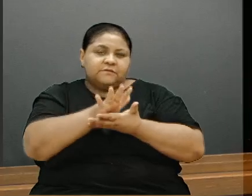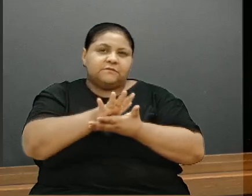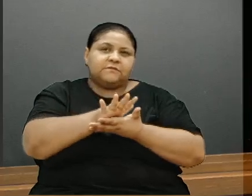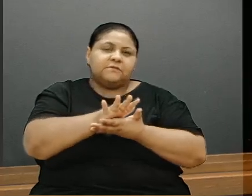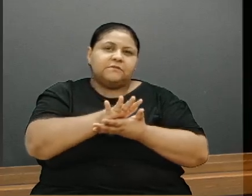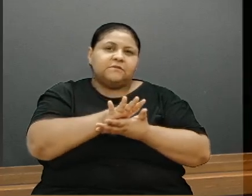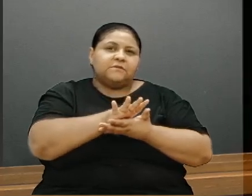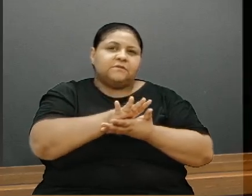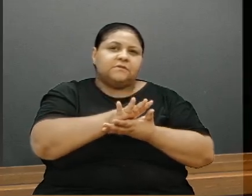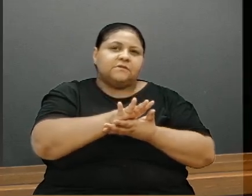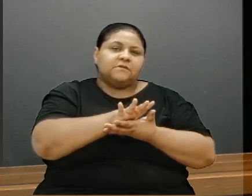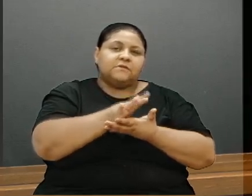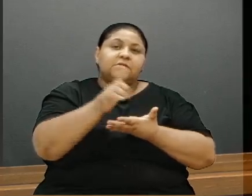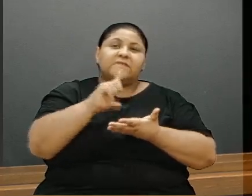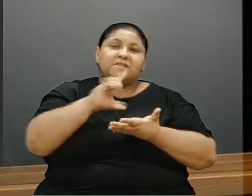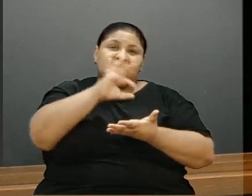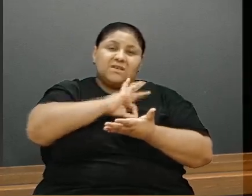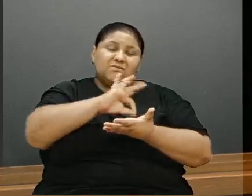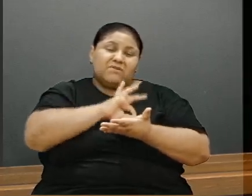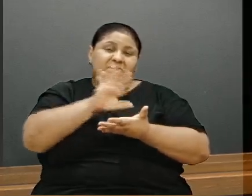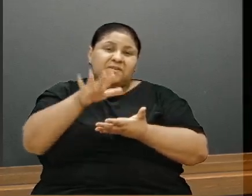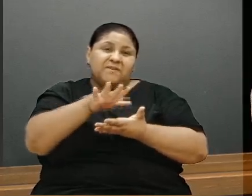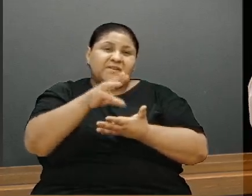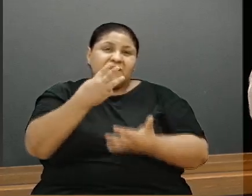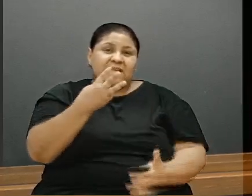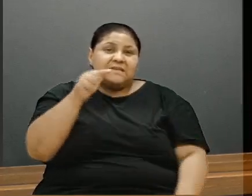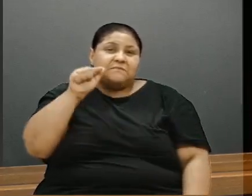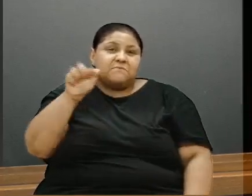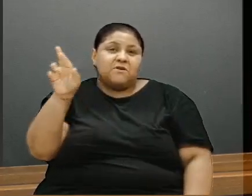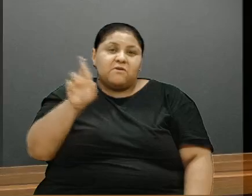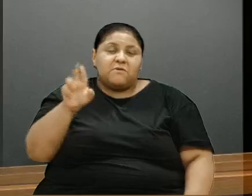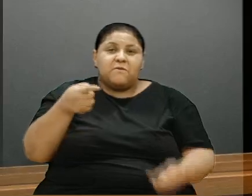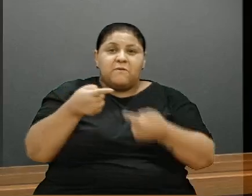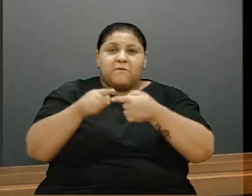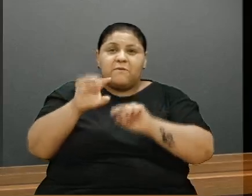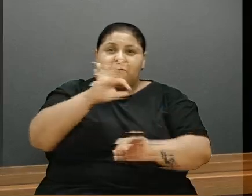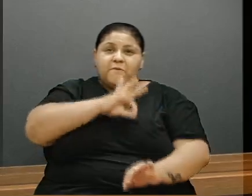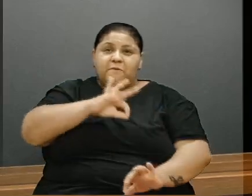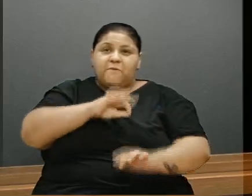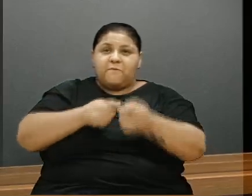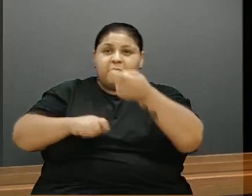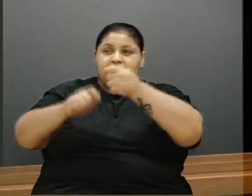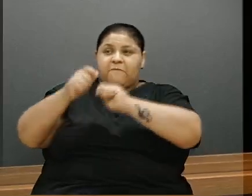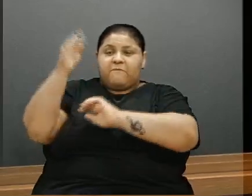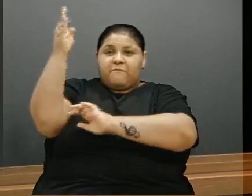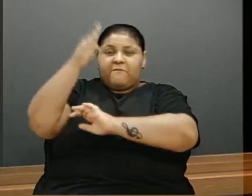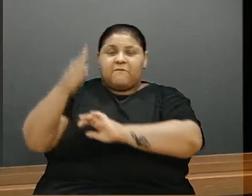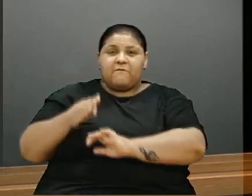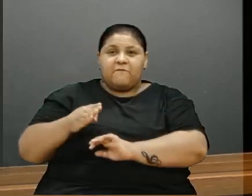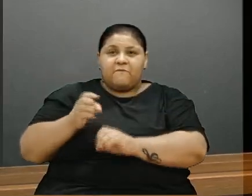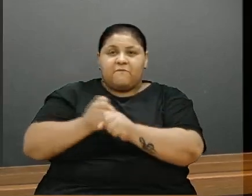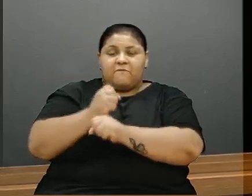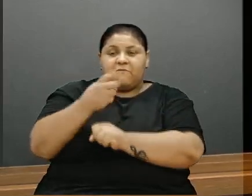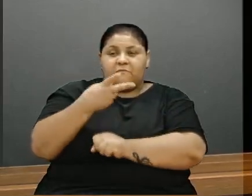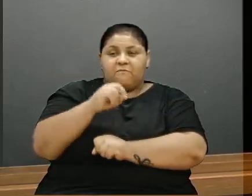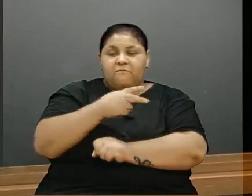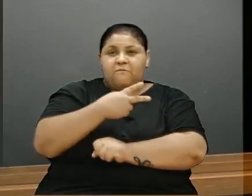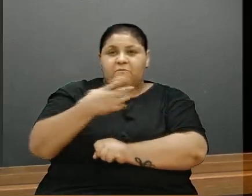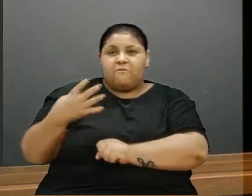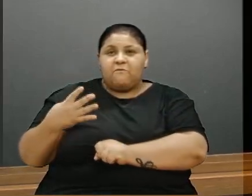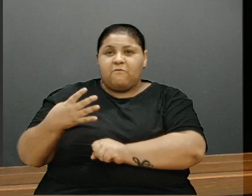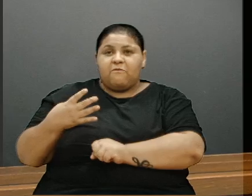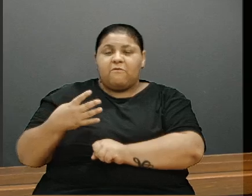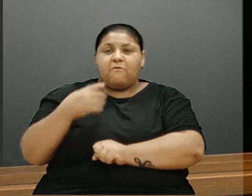médio do comércio, a gente vai ter um salário médio próximo a 3 mil reais. Mas o salário médio na indústria do Brasil, no ano de 2024, foi para